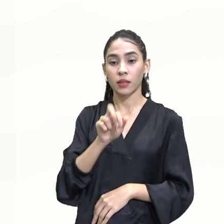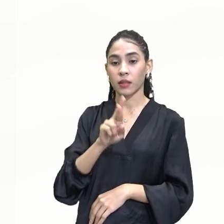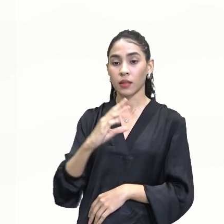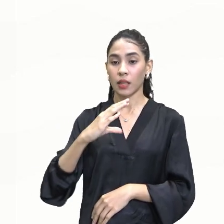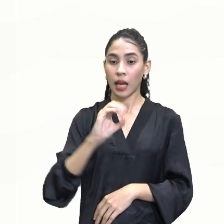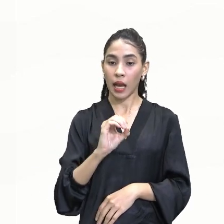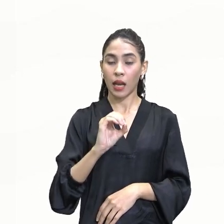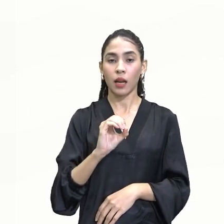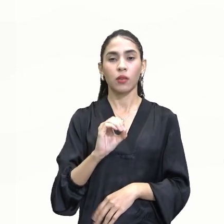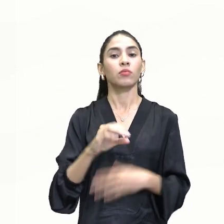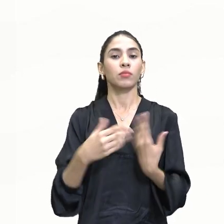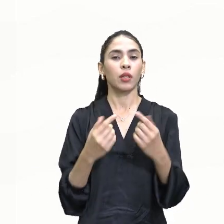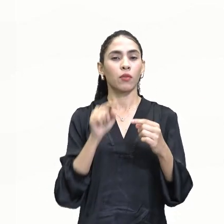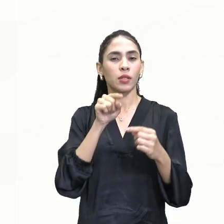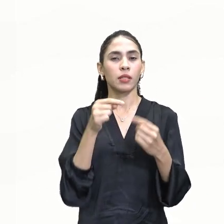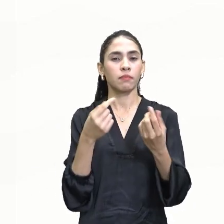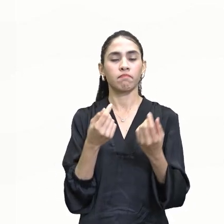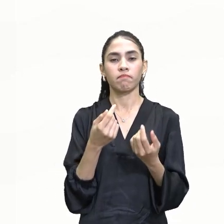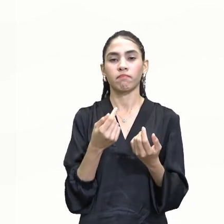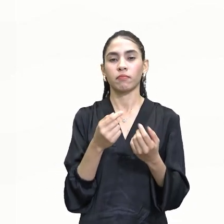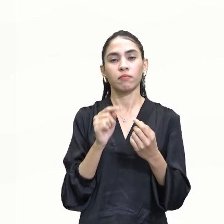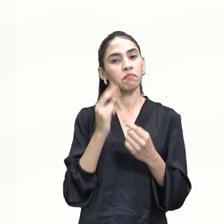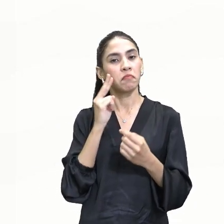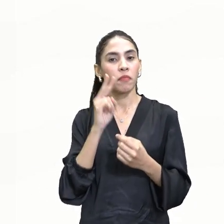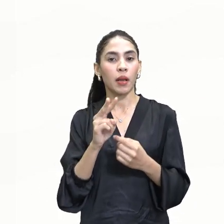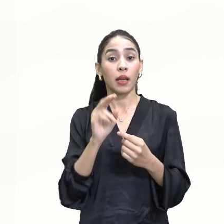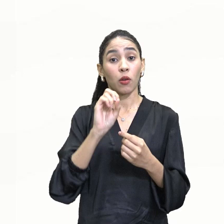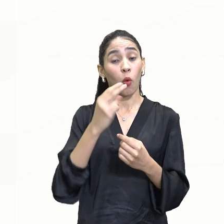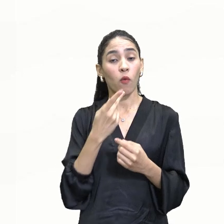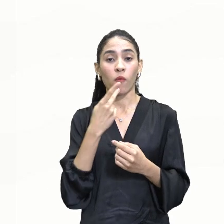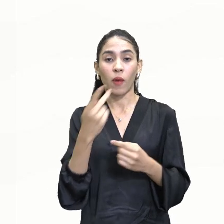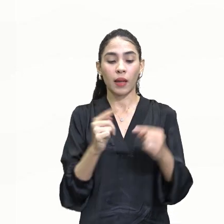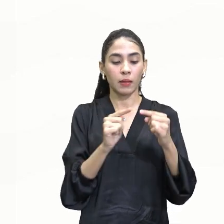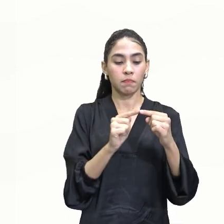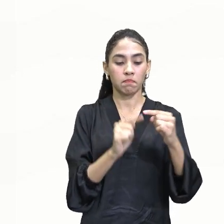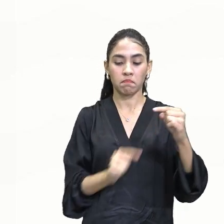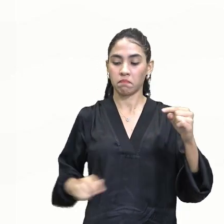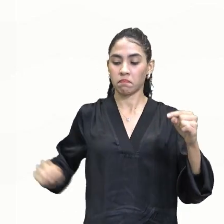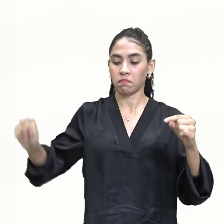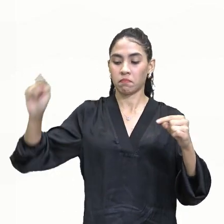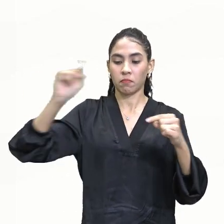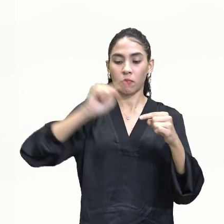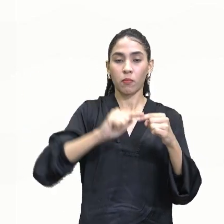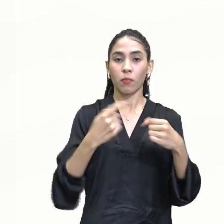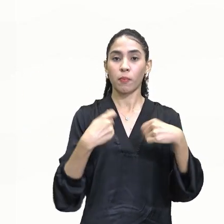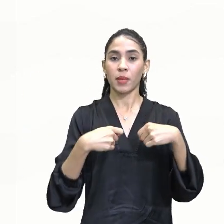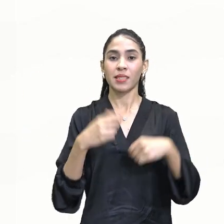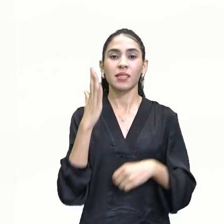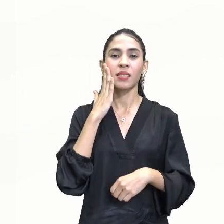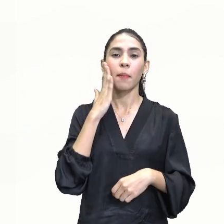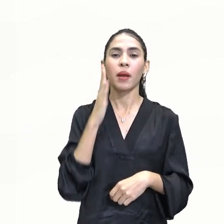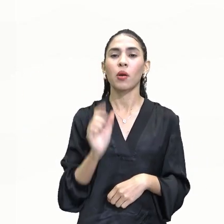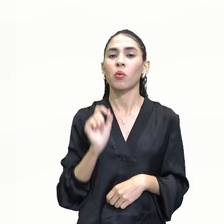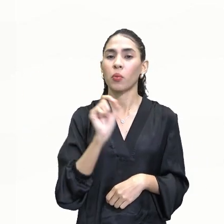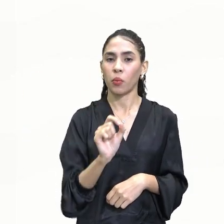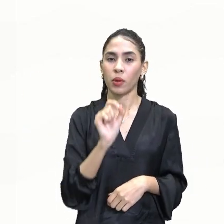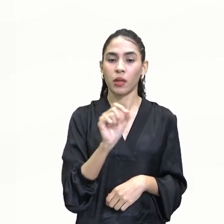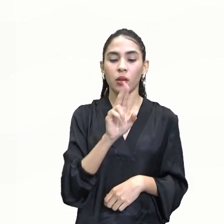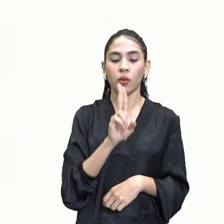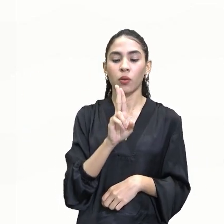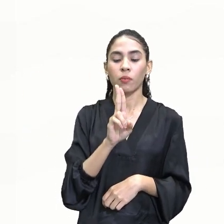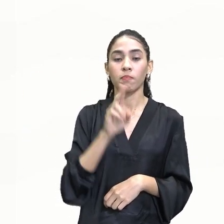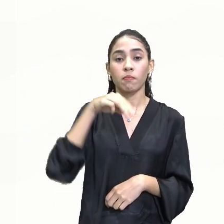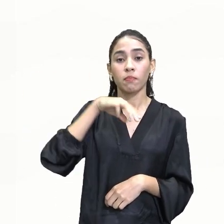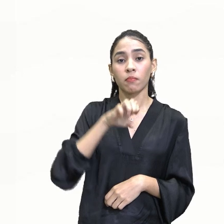se fala aí de circunferência, não é? Não só a trigonométrica, é importante que se saiba o quê? O que é uma medida de